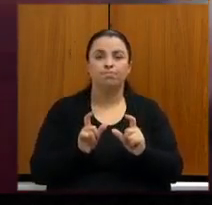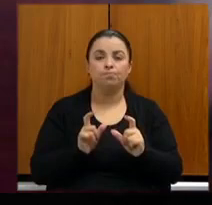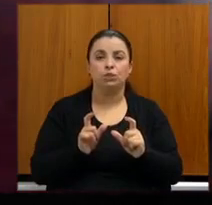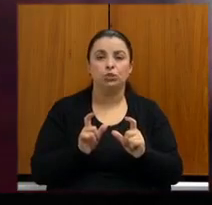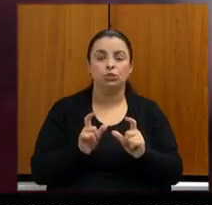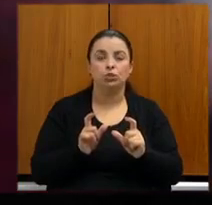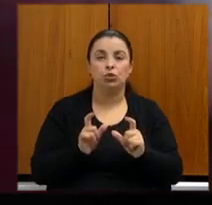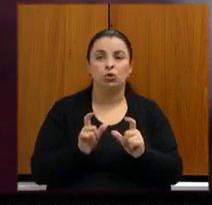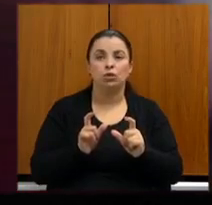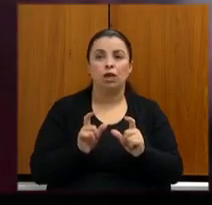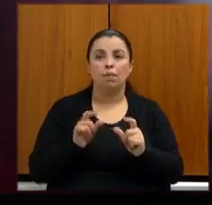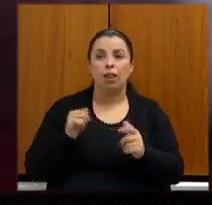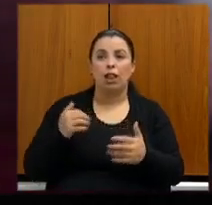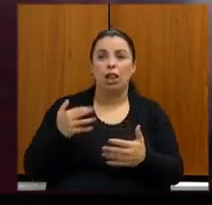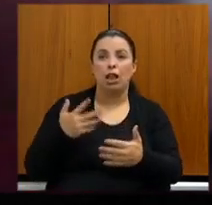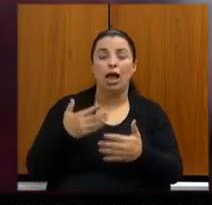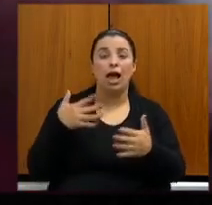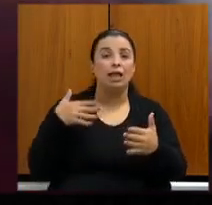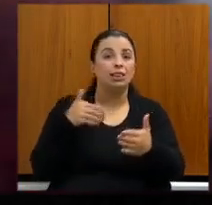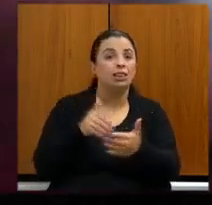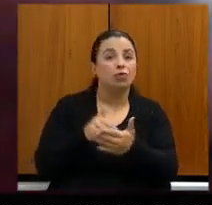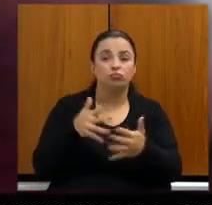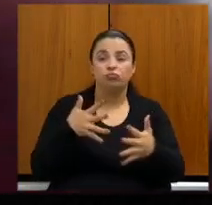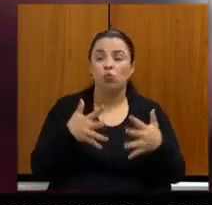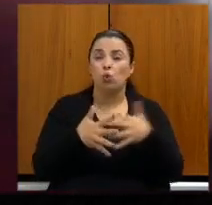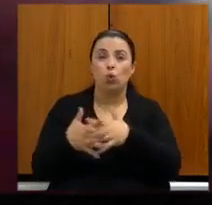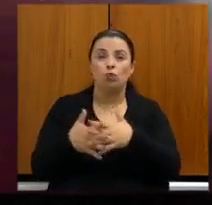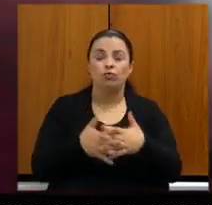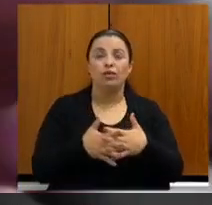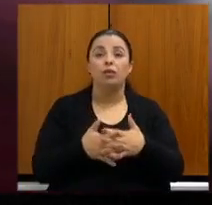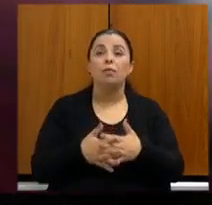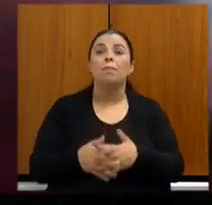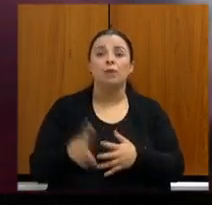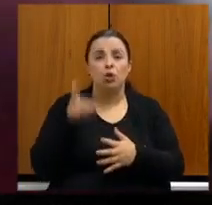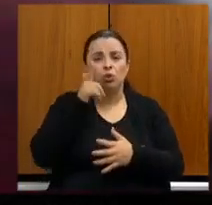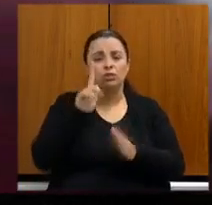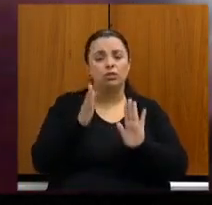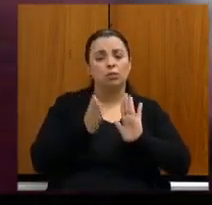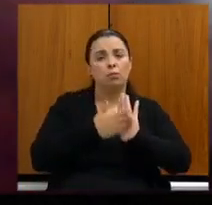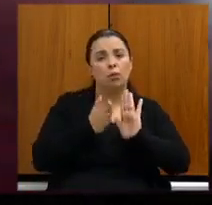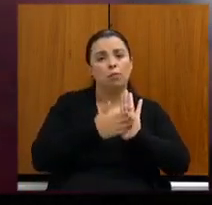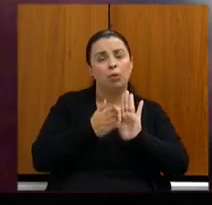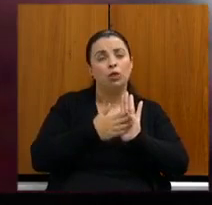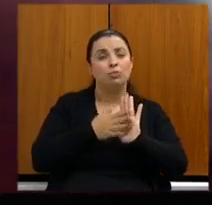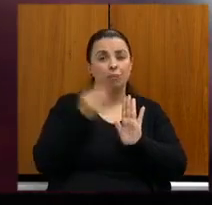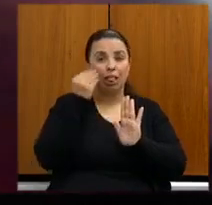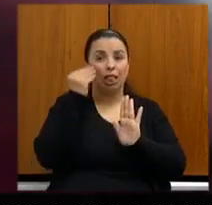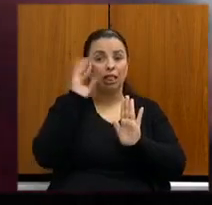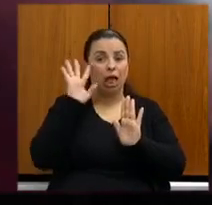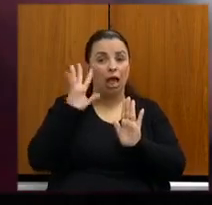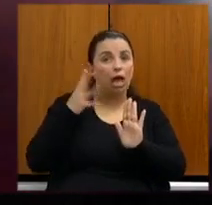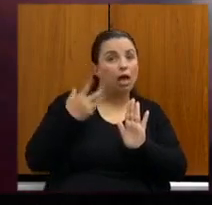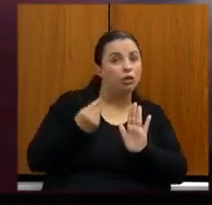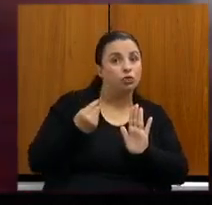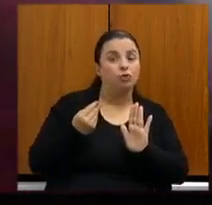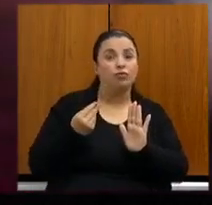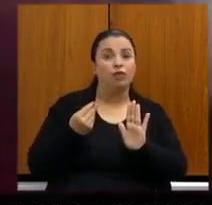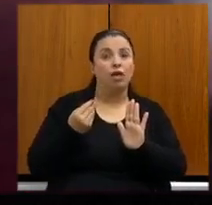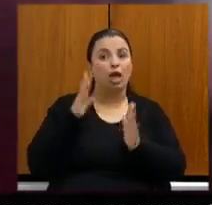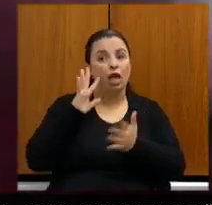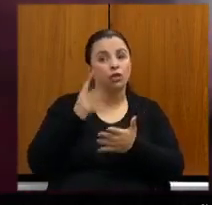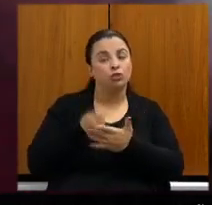cenário para que as propostas de acordo né Na tentativa de solução desses conceitos elas sejam construídas